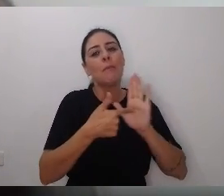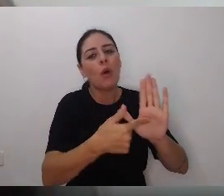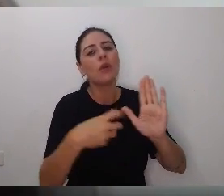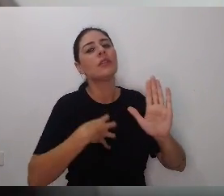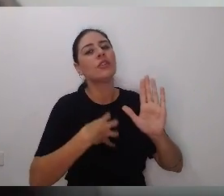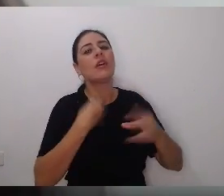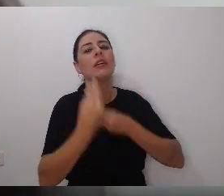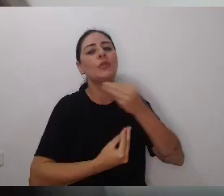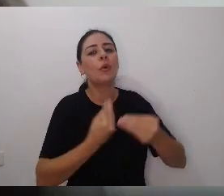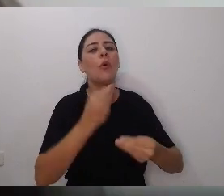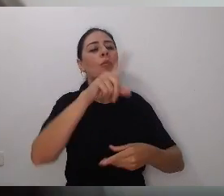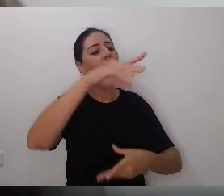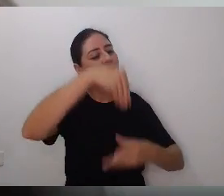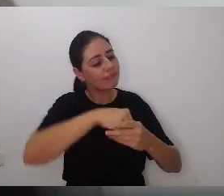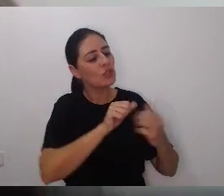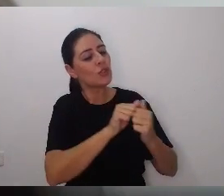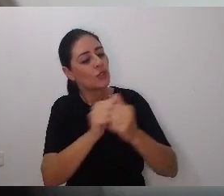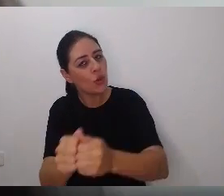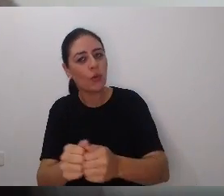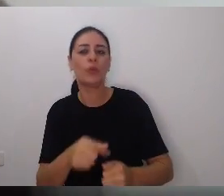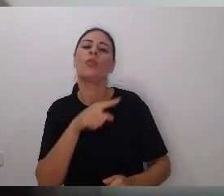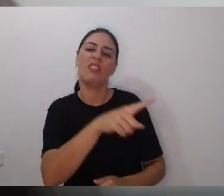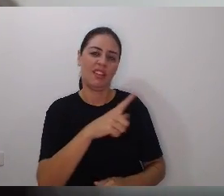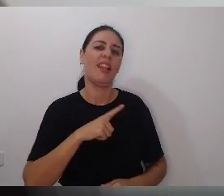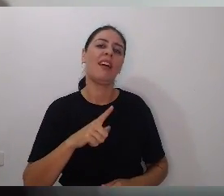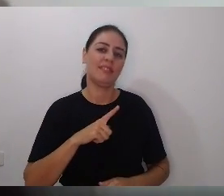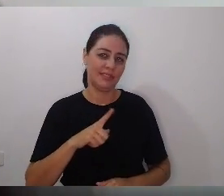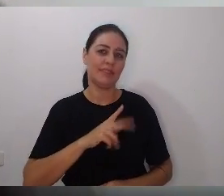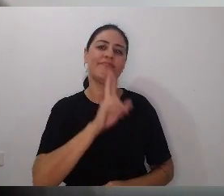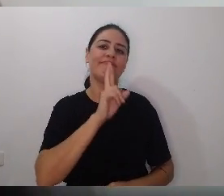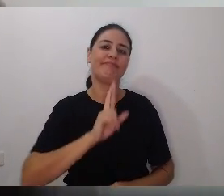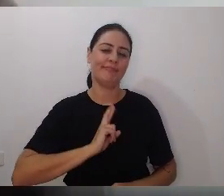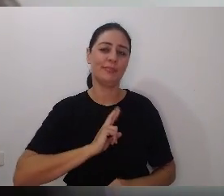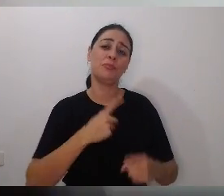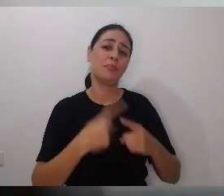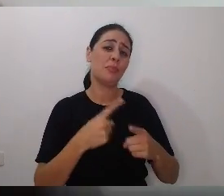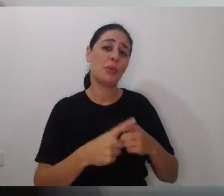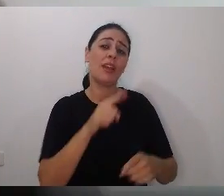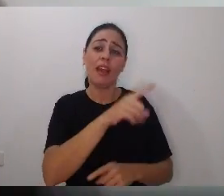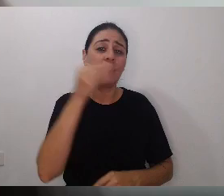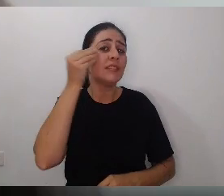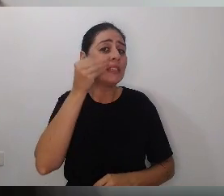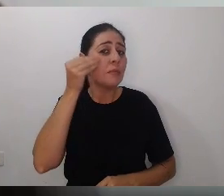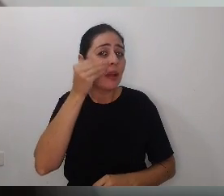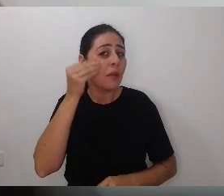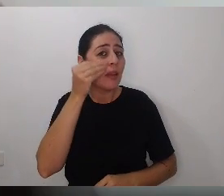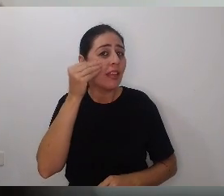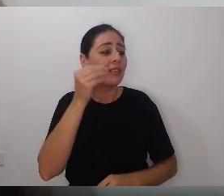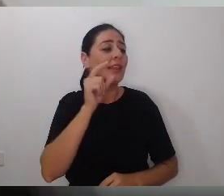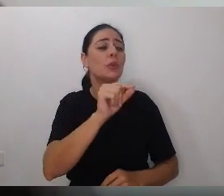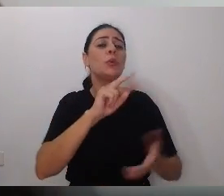reação. Então, se for uma criança ali de 2 anos, mesmo que você fale o que ela pode fazer, mesmo que você, né,